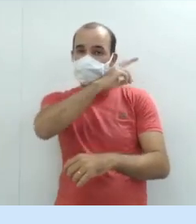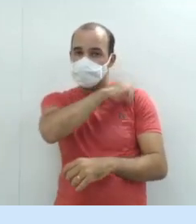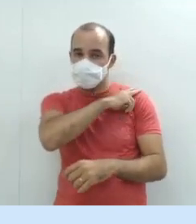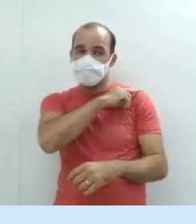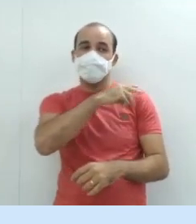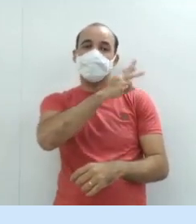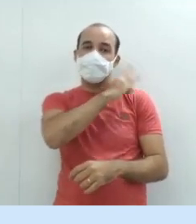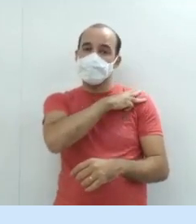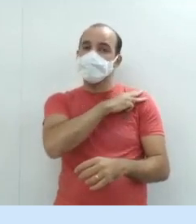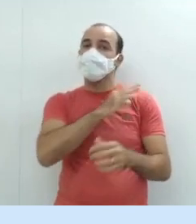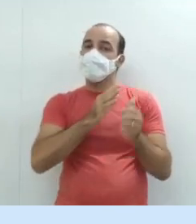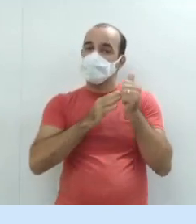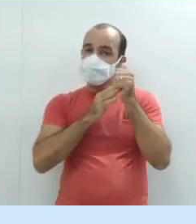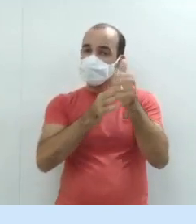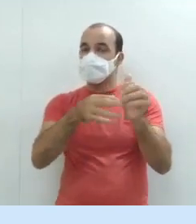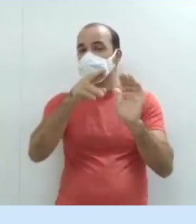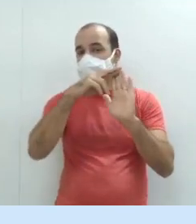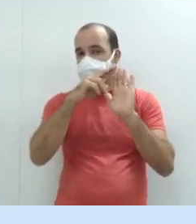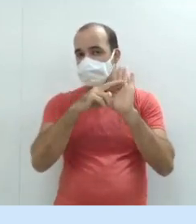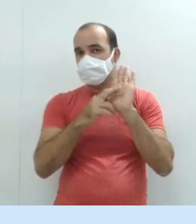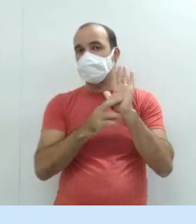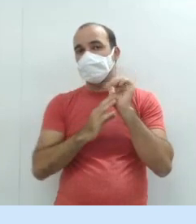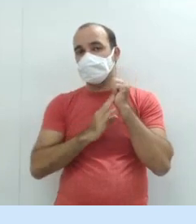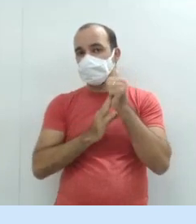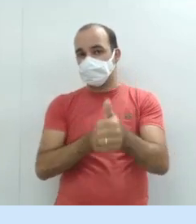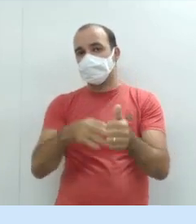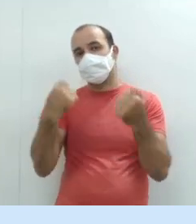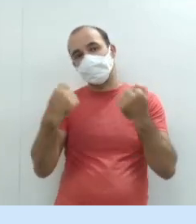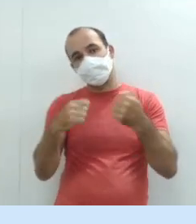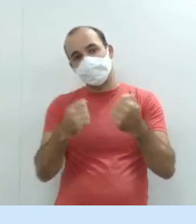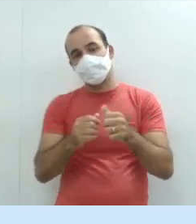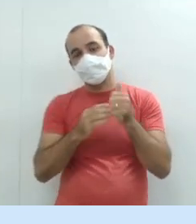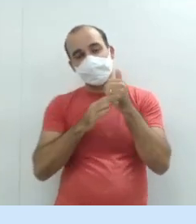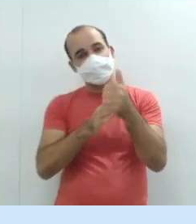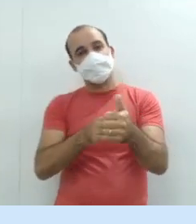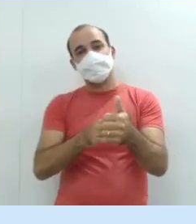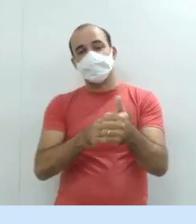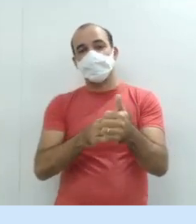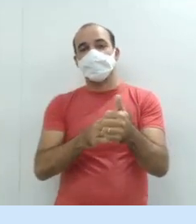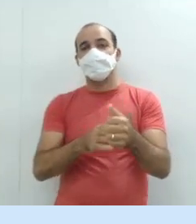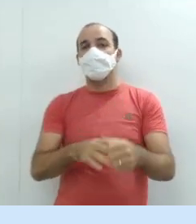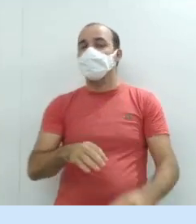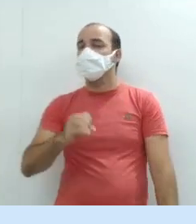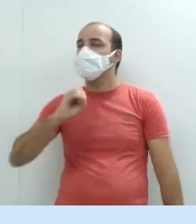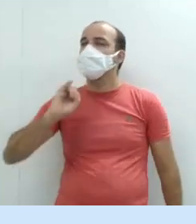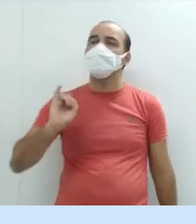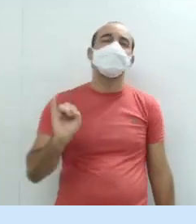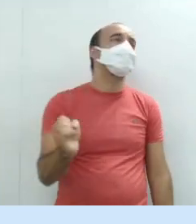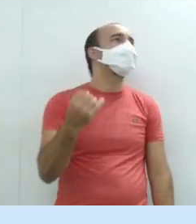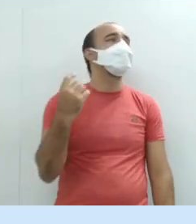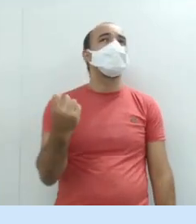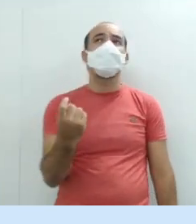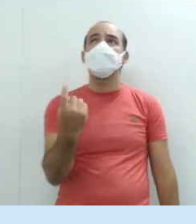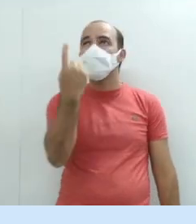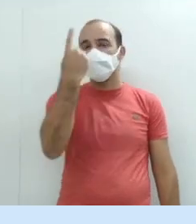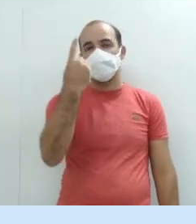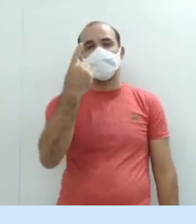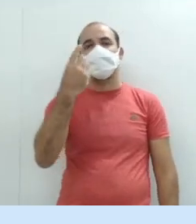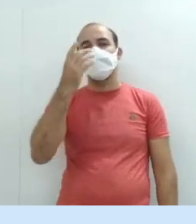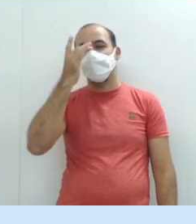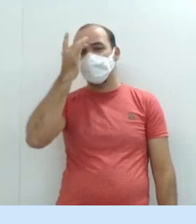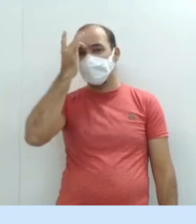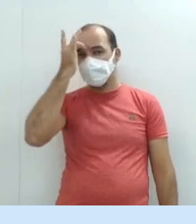segundo e também no terceiro. Então o SSA é uma oportunidade única, uma oportunidade ímpar, para que